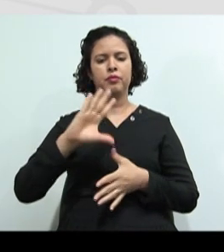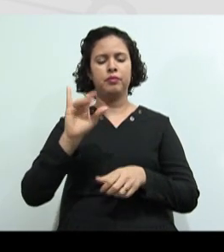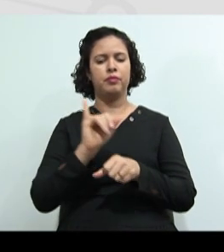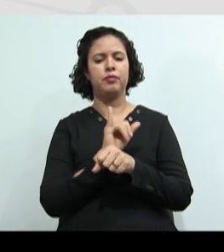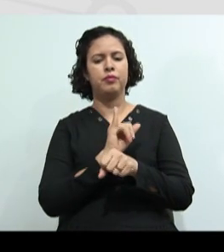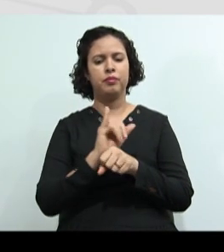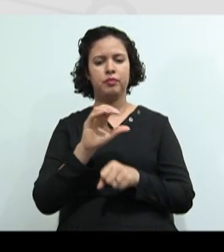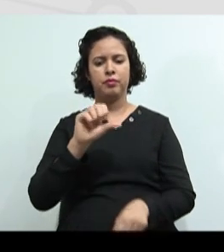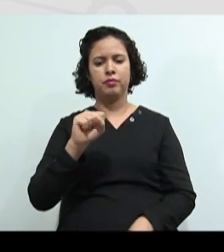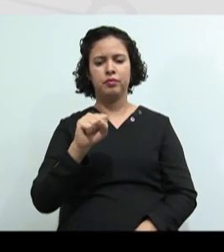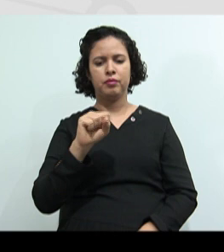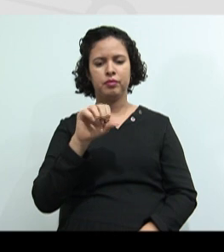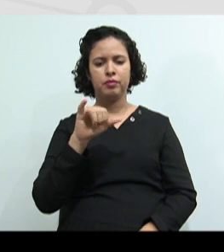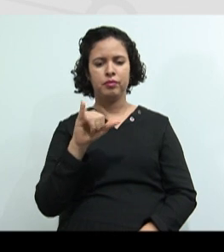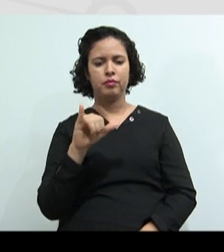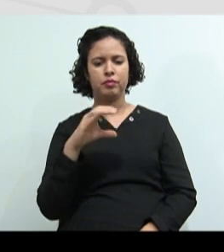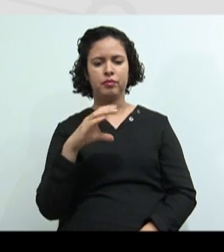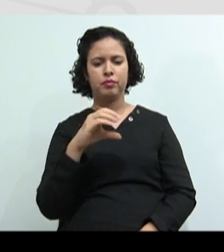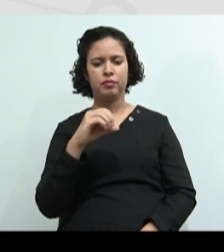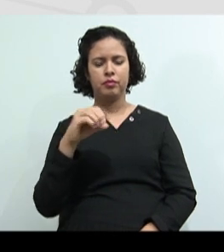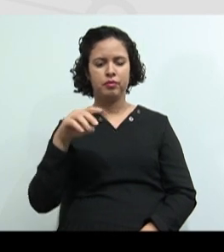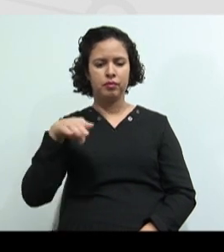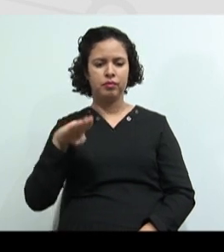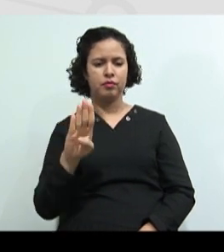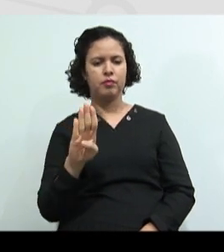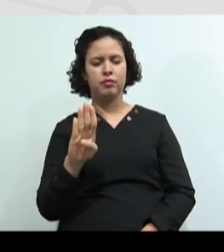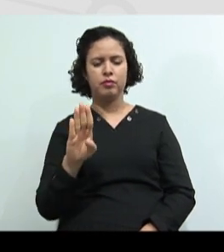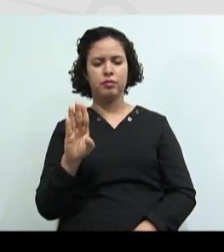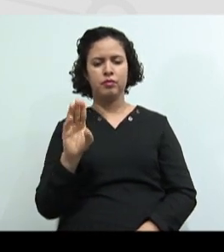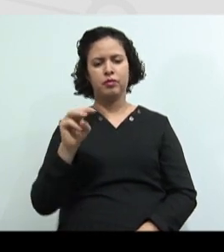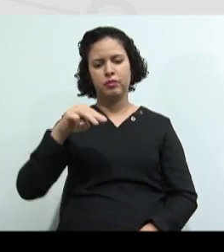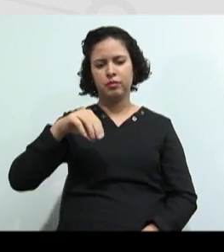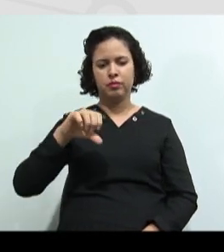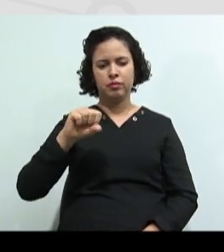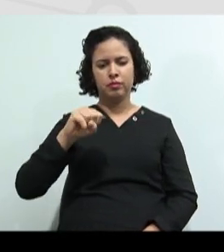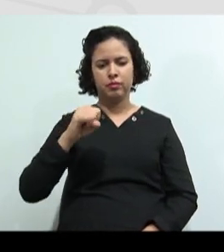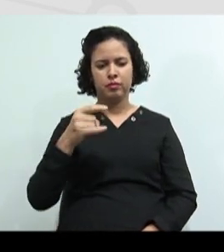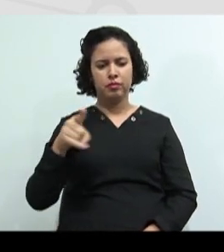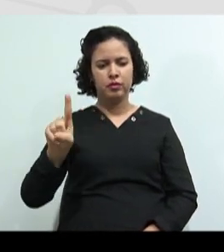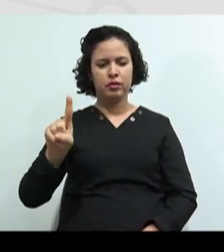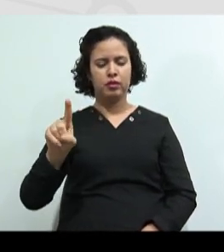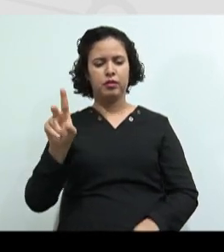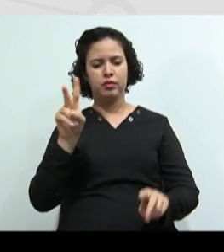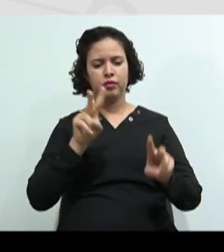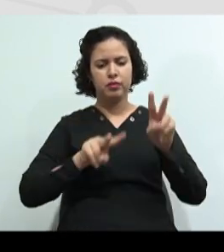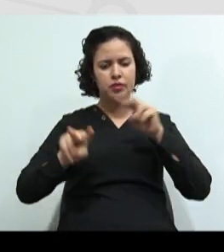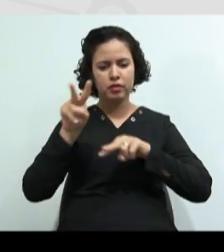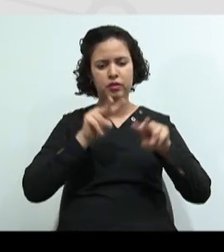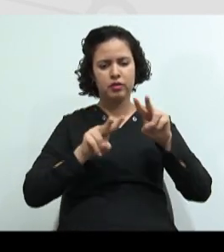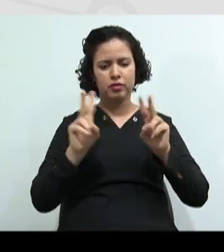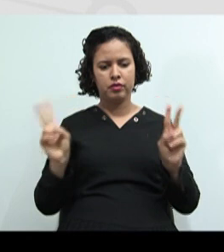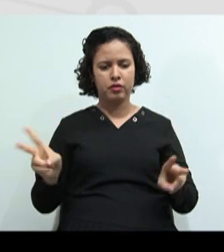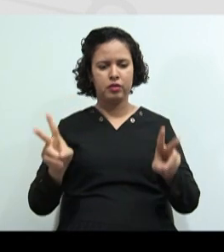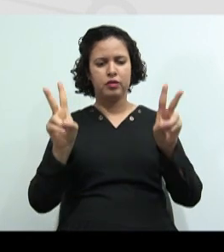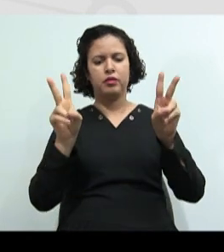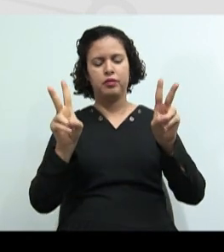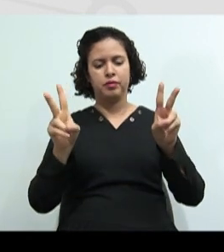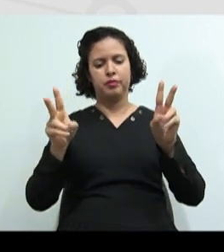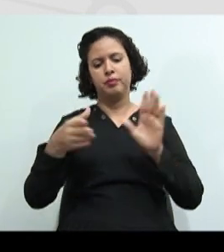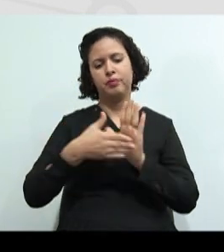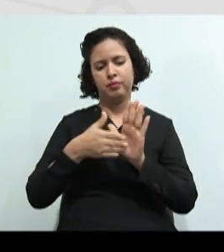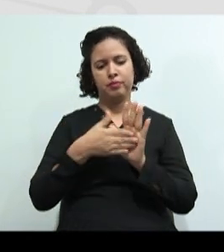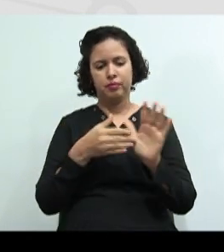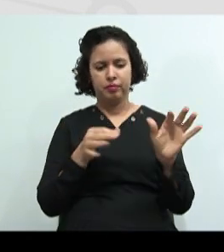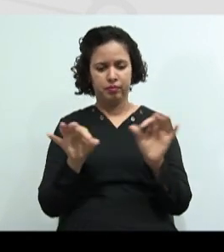do Cicobi, Credip, né? Ó. Trouxe a missão, a visão, os valores e as perspectivas de planejamento. Mas olha só as perspectivas aqui,